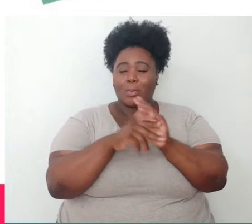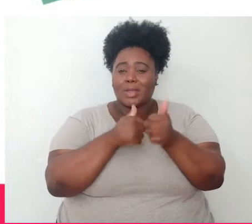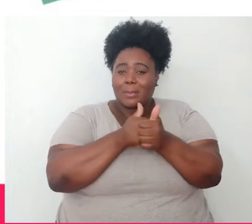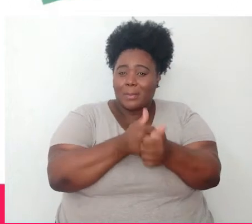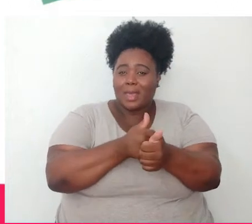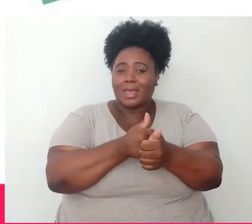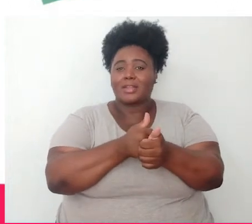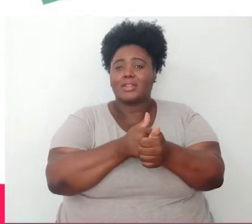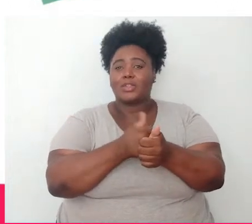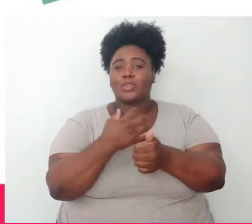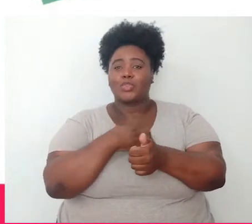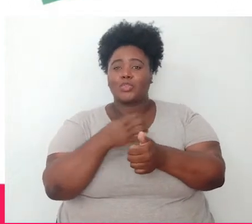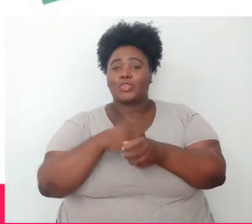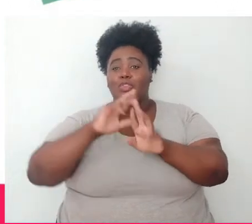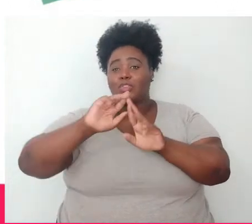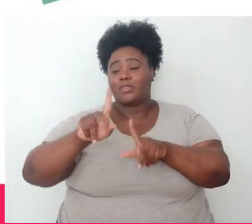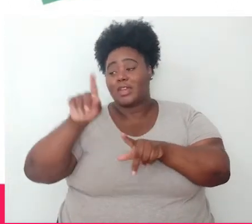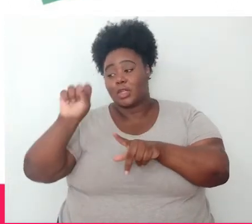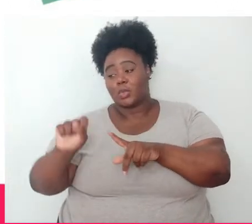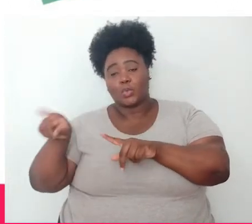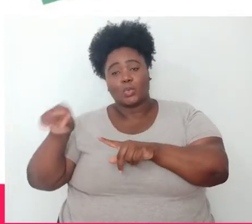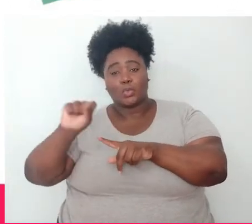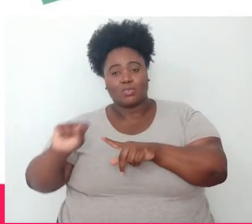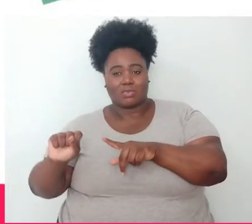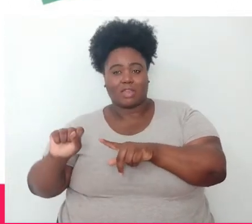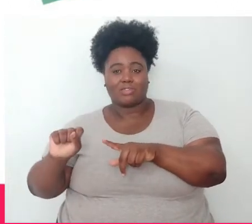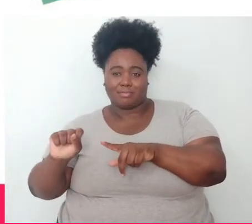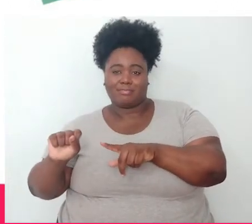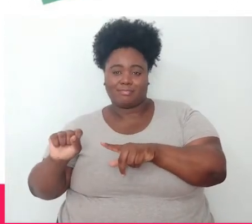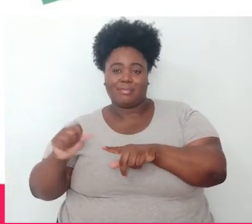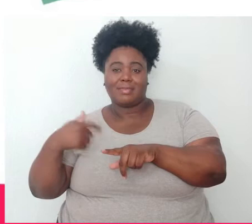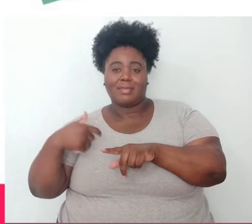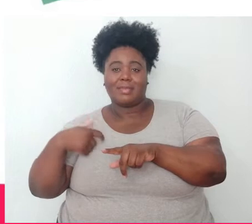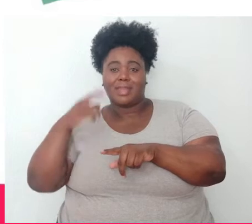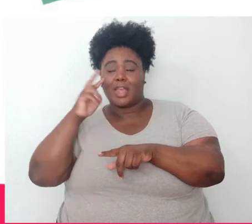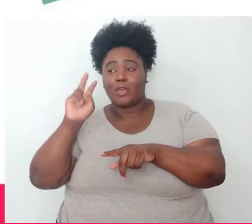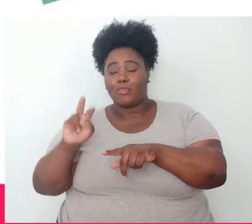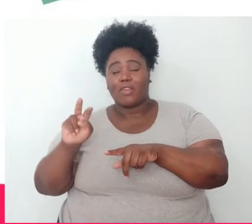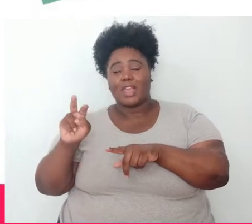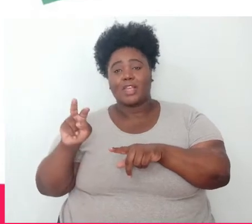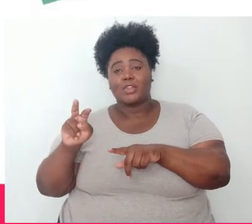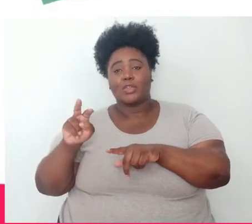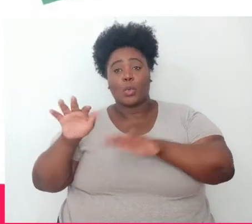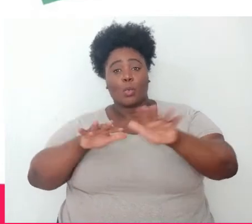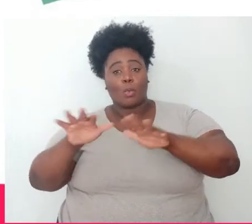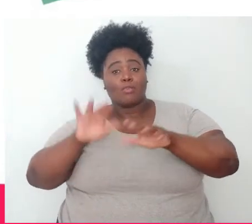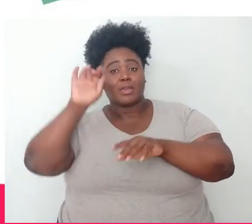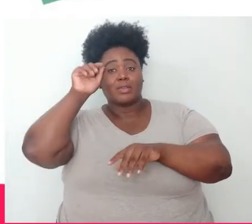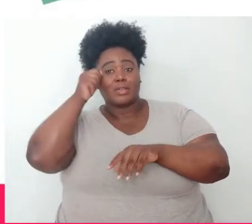próxima, de uma forma diferente do que é no Sudeste, por exemplo. Eu vejo de diversas maneiras o movimento